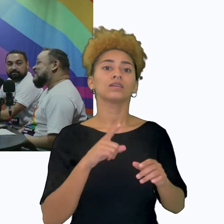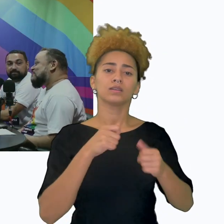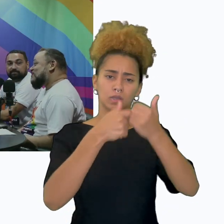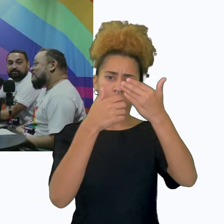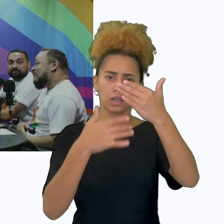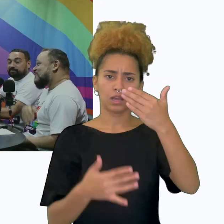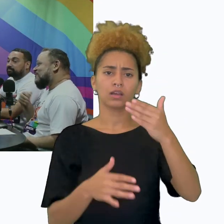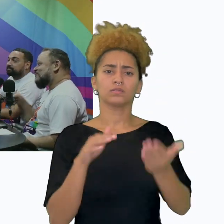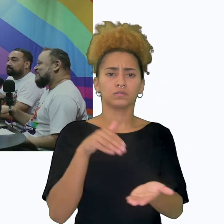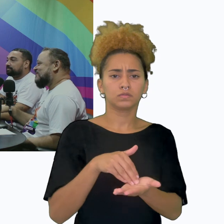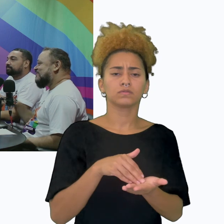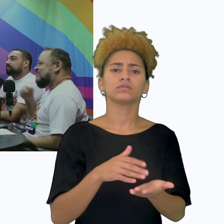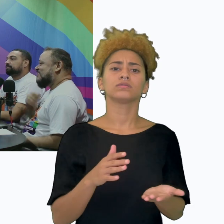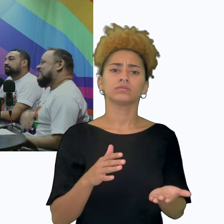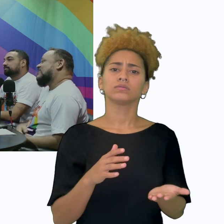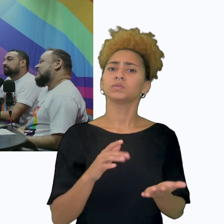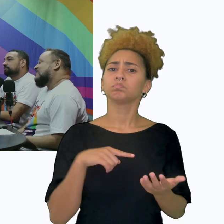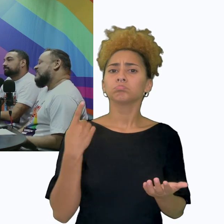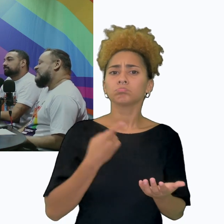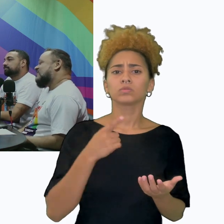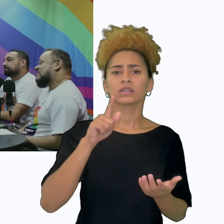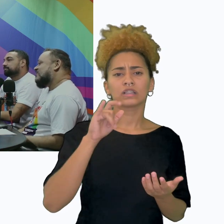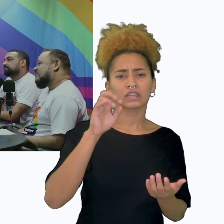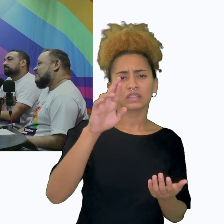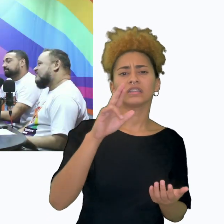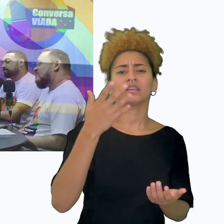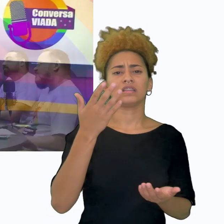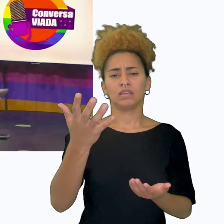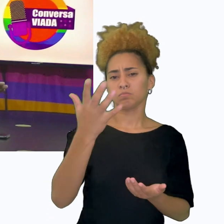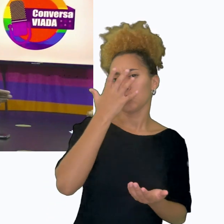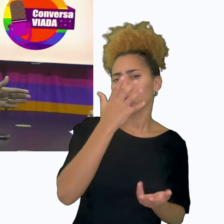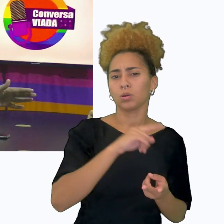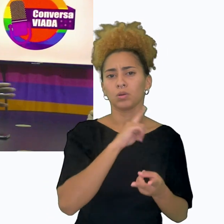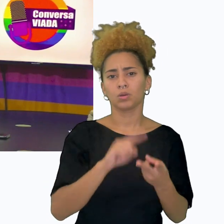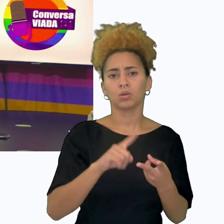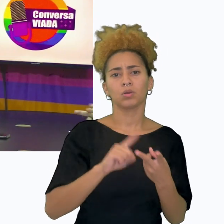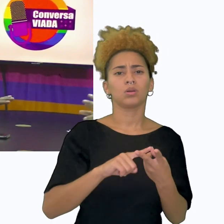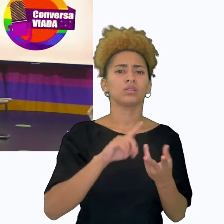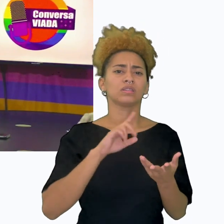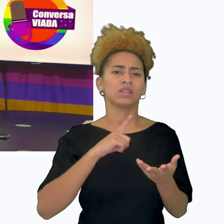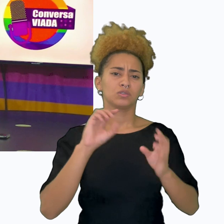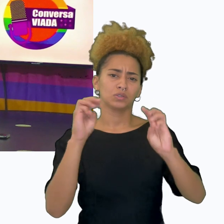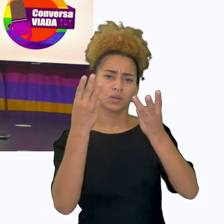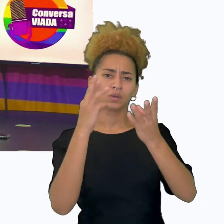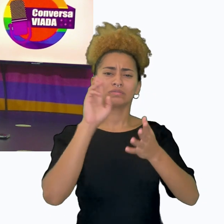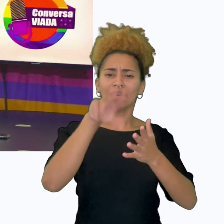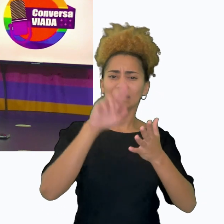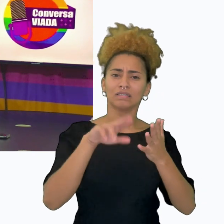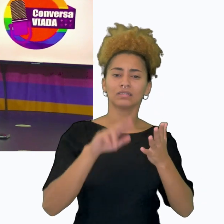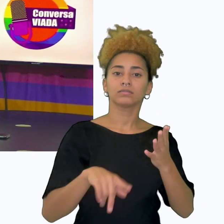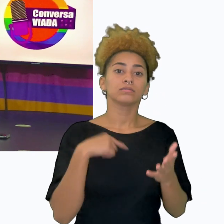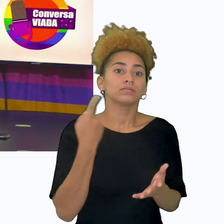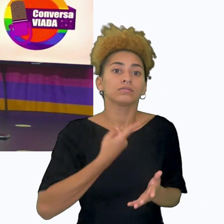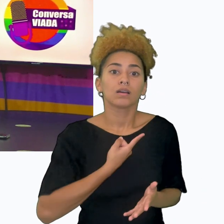Os spin-off. Pois é, aparece tudo isso. Depois o Glitter tinha tudo. Torta na cara, era gongada drag, era RuPaul, tinha show, tinha